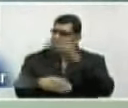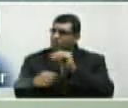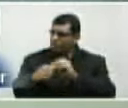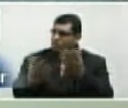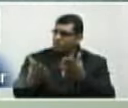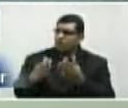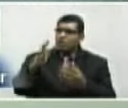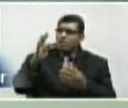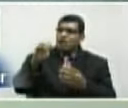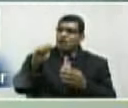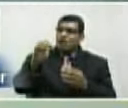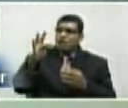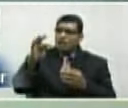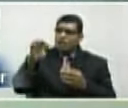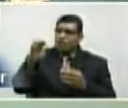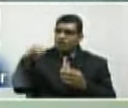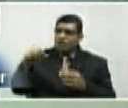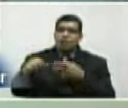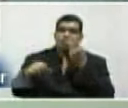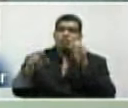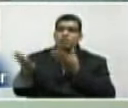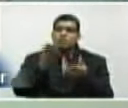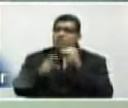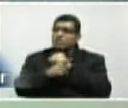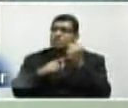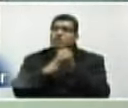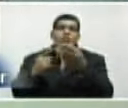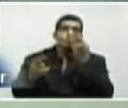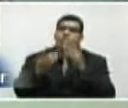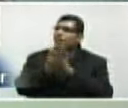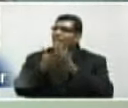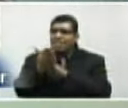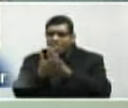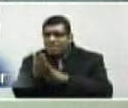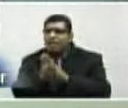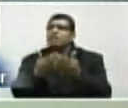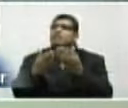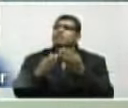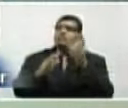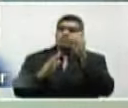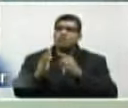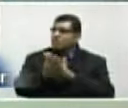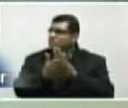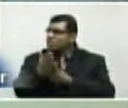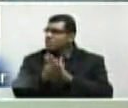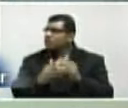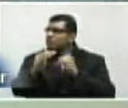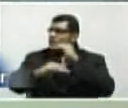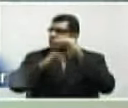para a FEAM, mas o de ação social não diz nada. Não cria comitê gestor, não